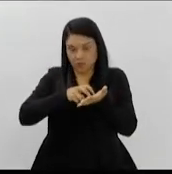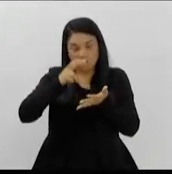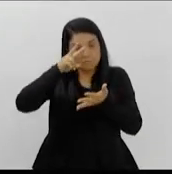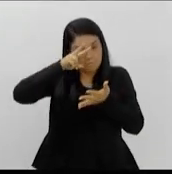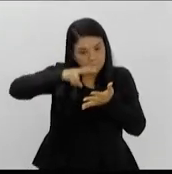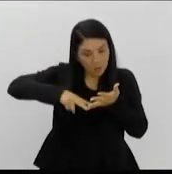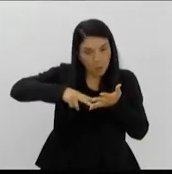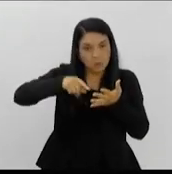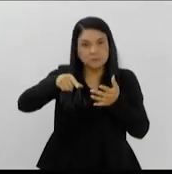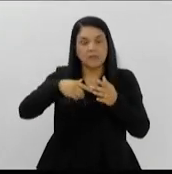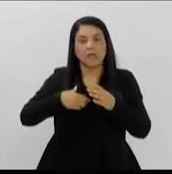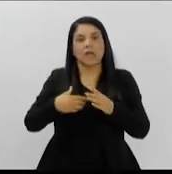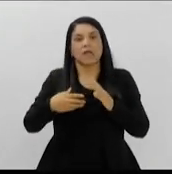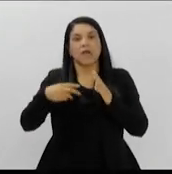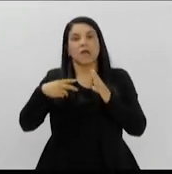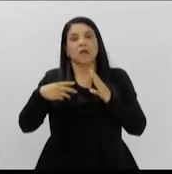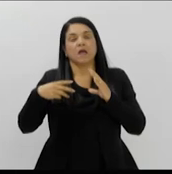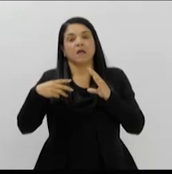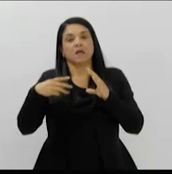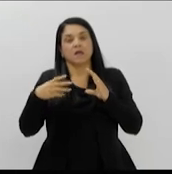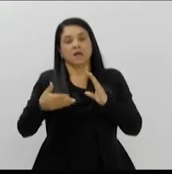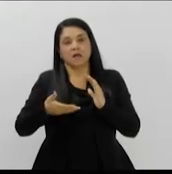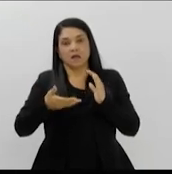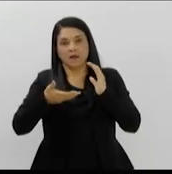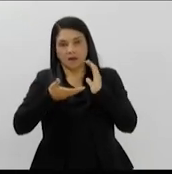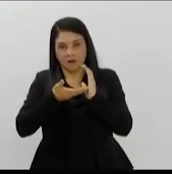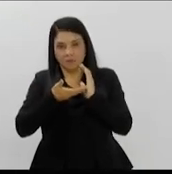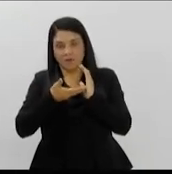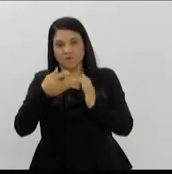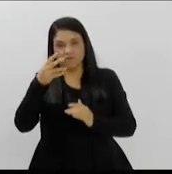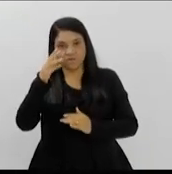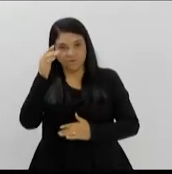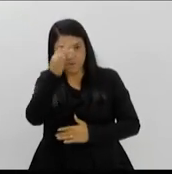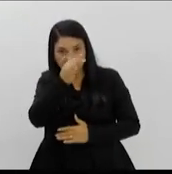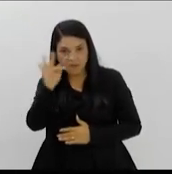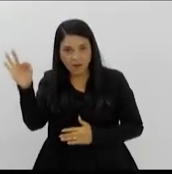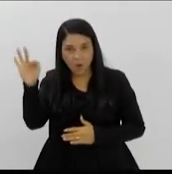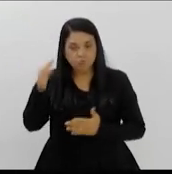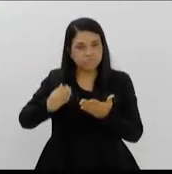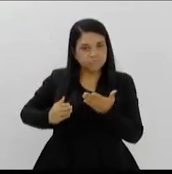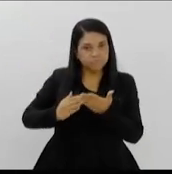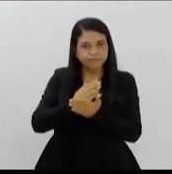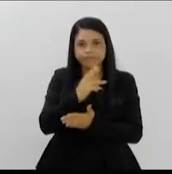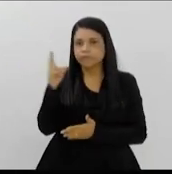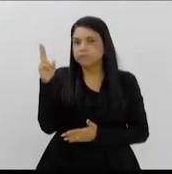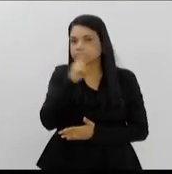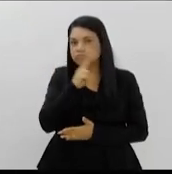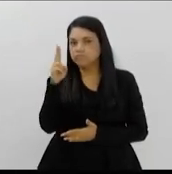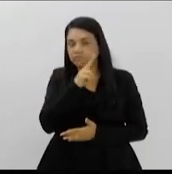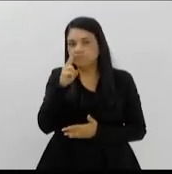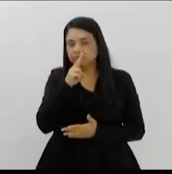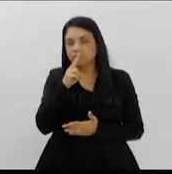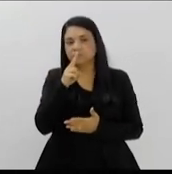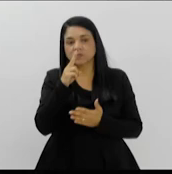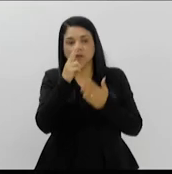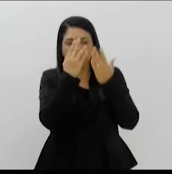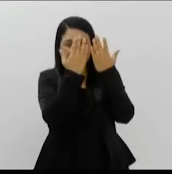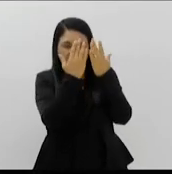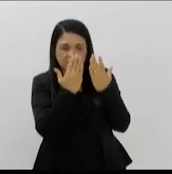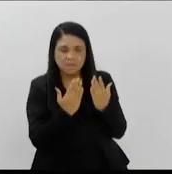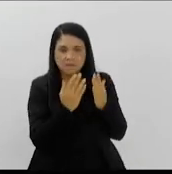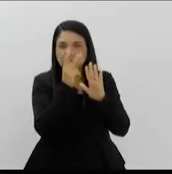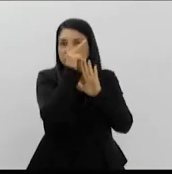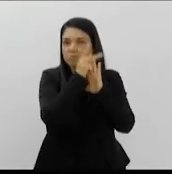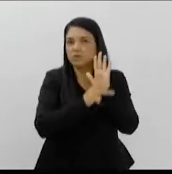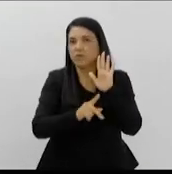a Câmara Federal, deputada, aprovou urgência para analisar o projeto de